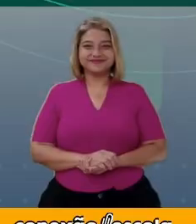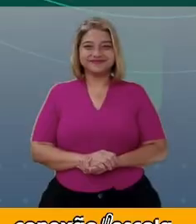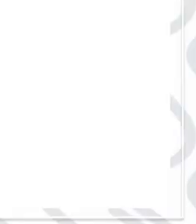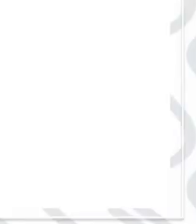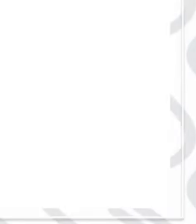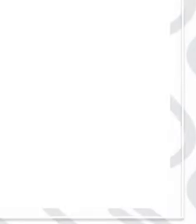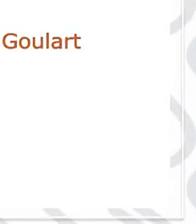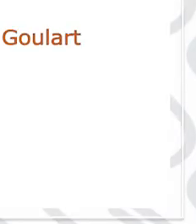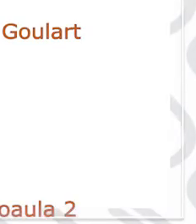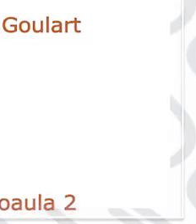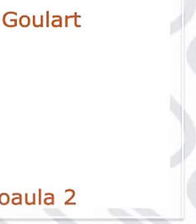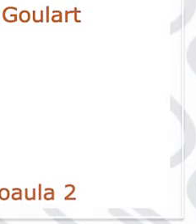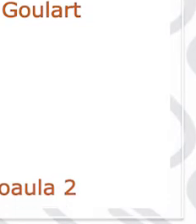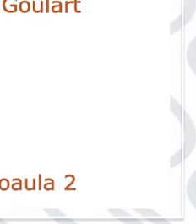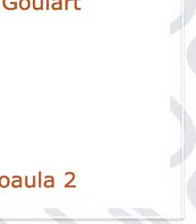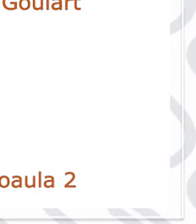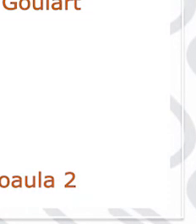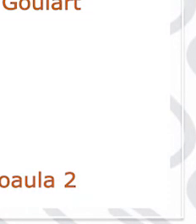Tchau.